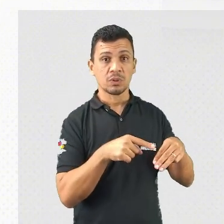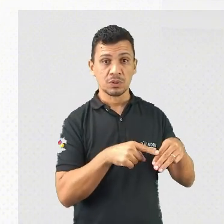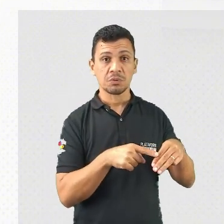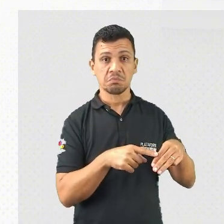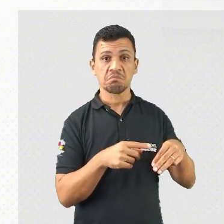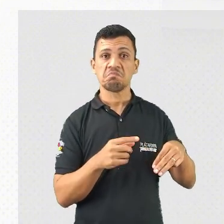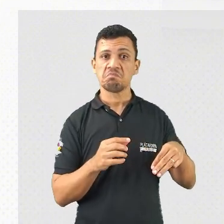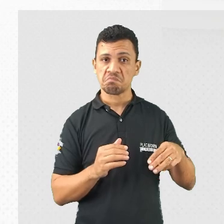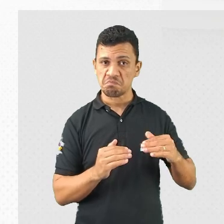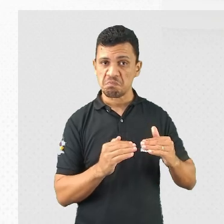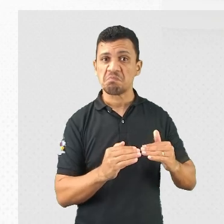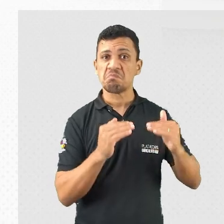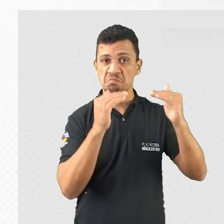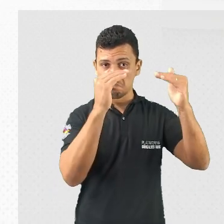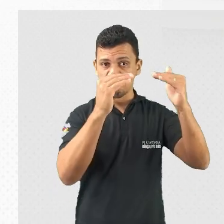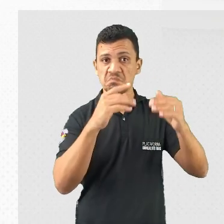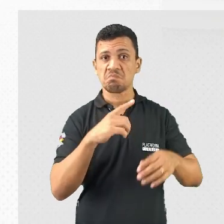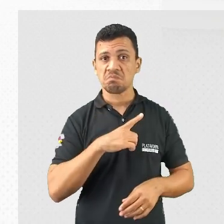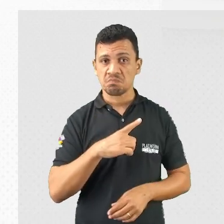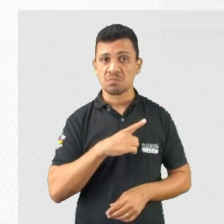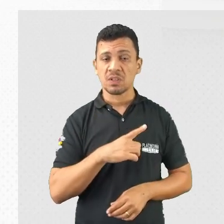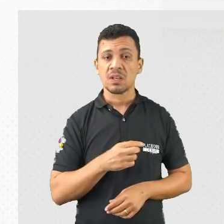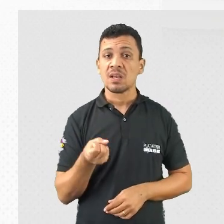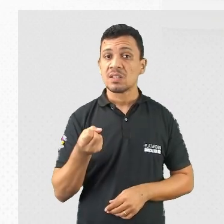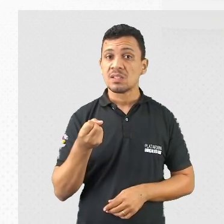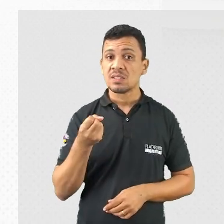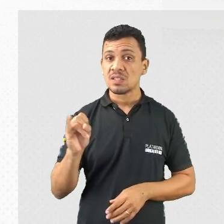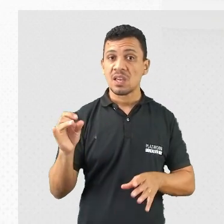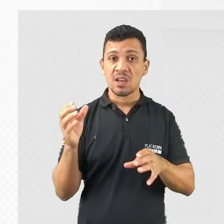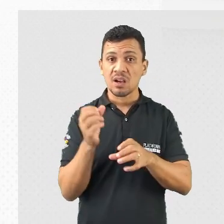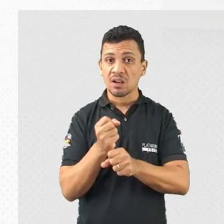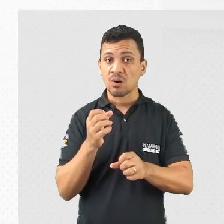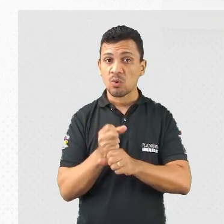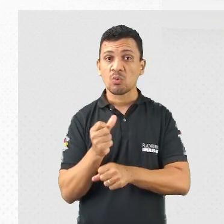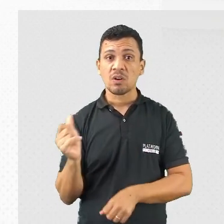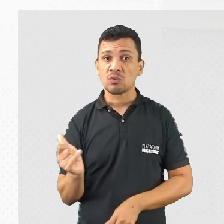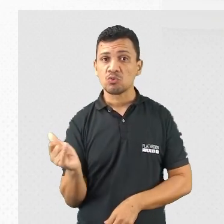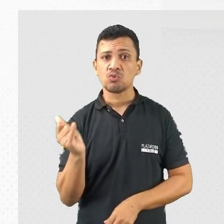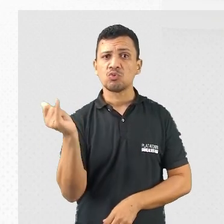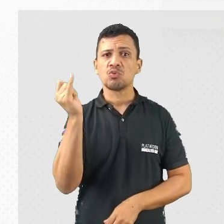bastante elevado, né? Se eu for calcular aí quanto é os juros, ó,